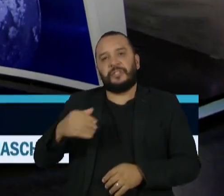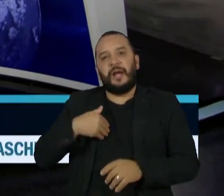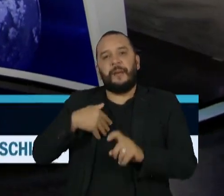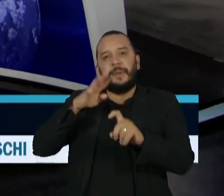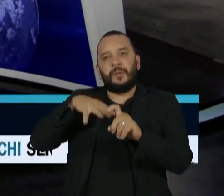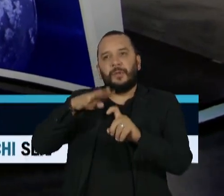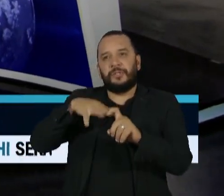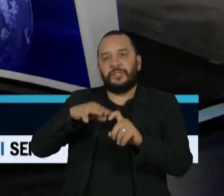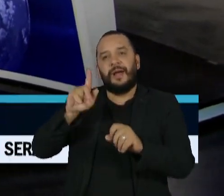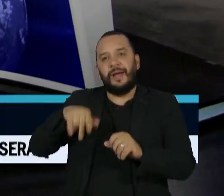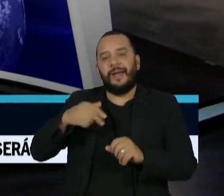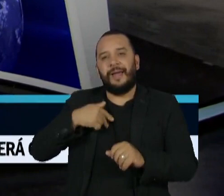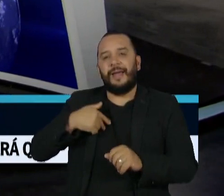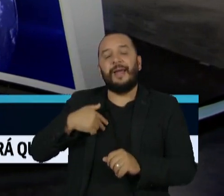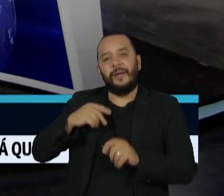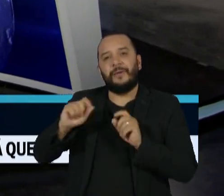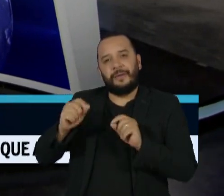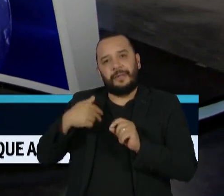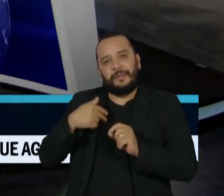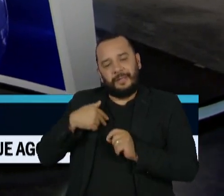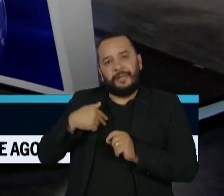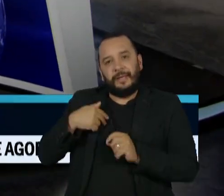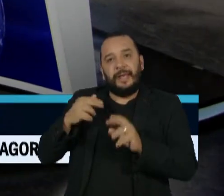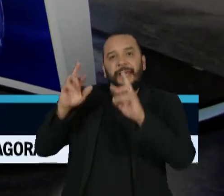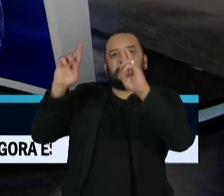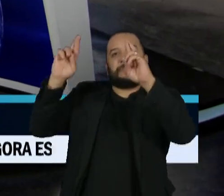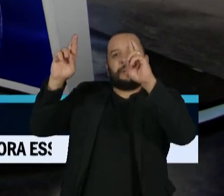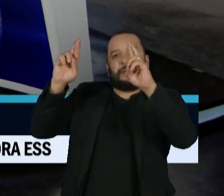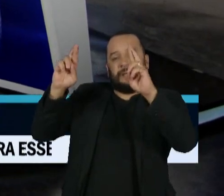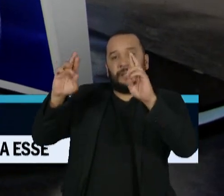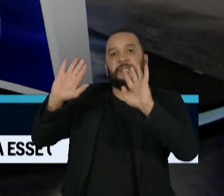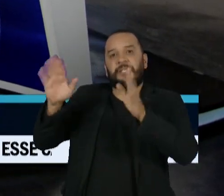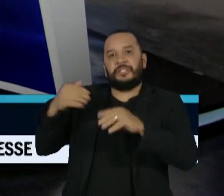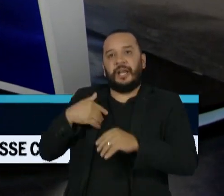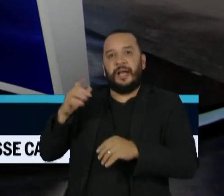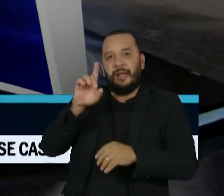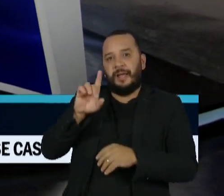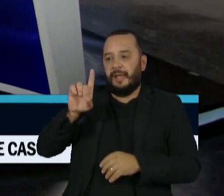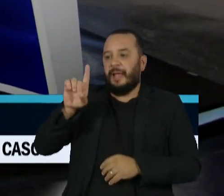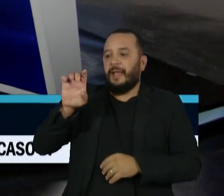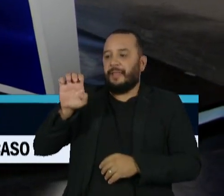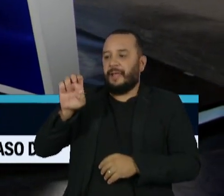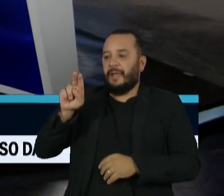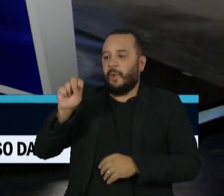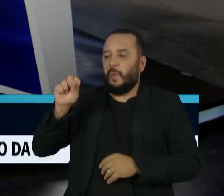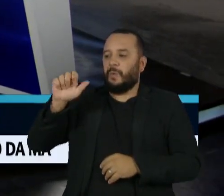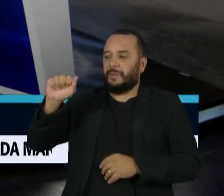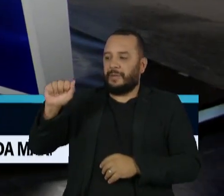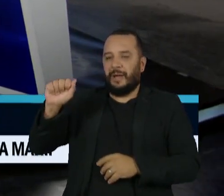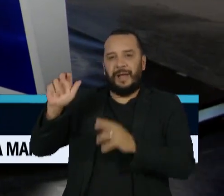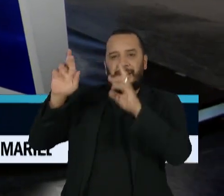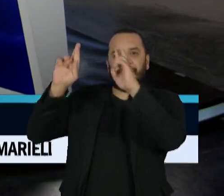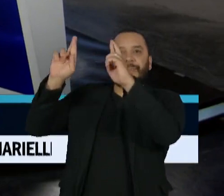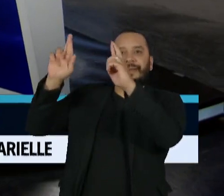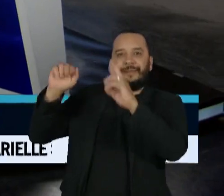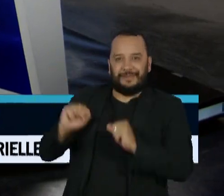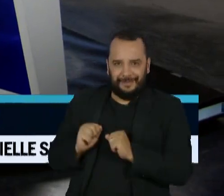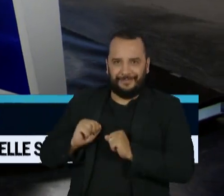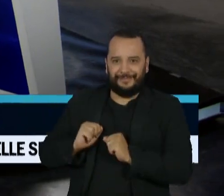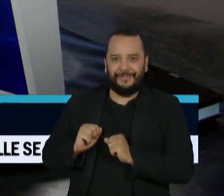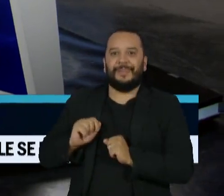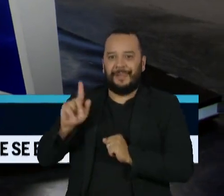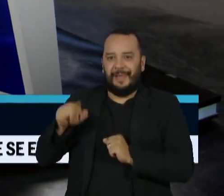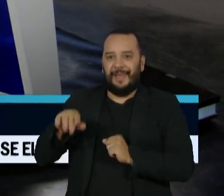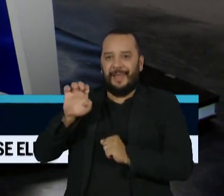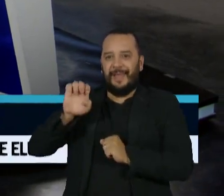jornalismo, Marília Sef, a Polícia Federal sempre escolhe bem os nomes, né? Faz uma escolha ali bem ligada. Agora, Capaz, a delação do SPM deixa